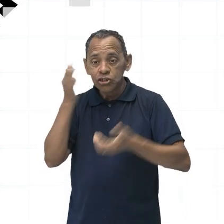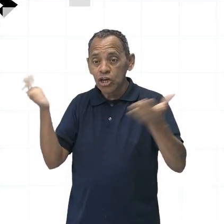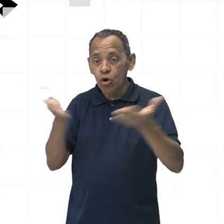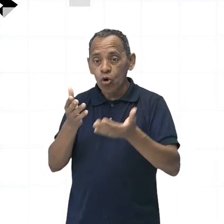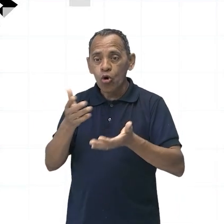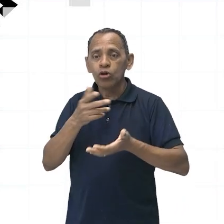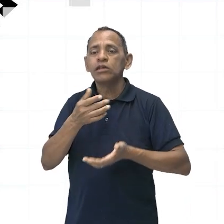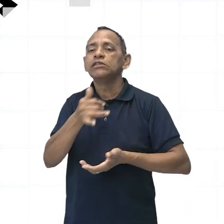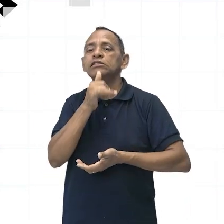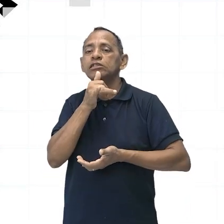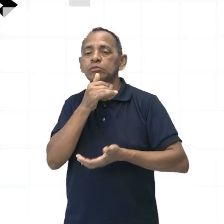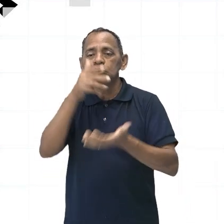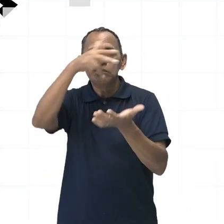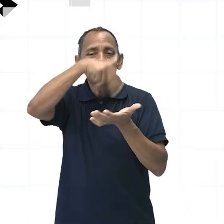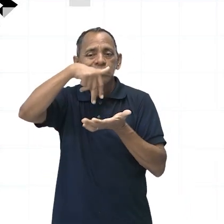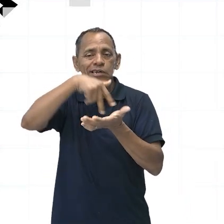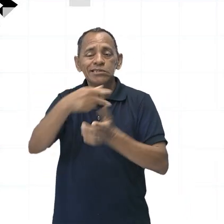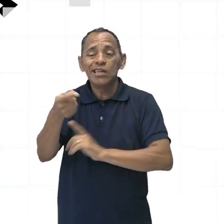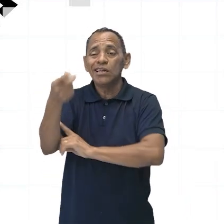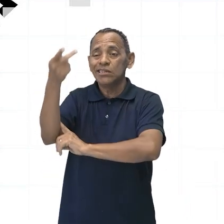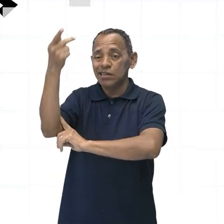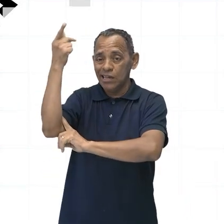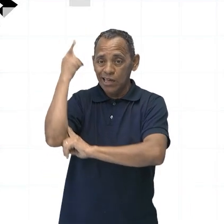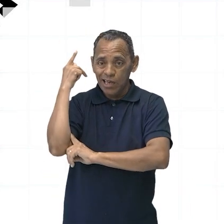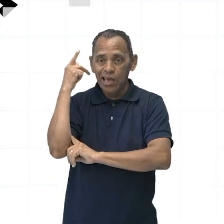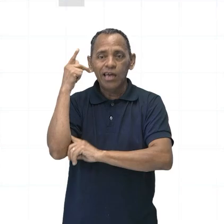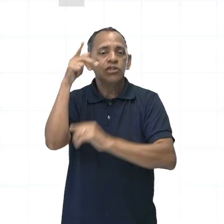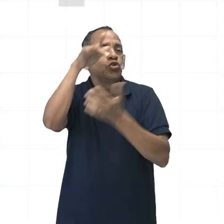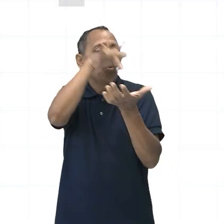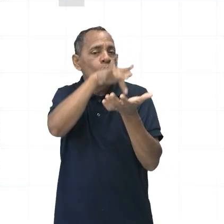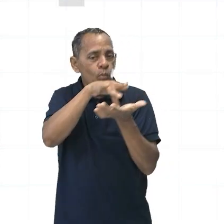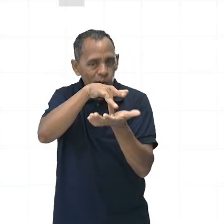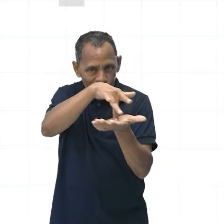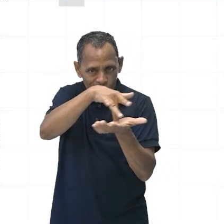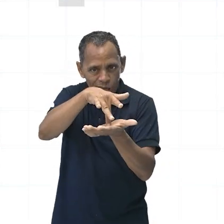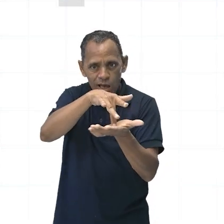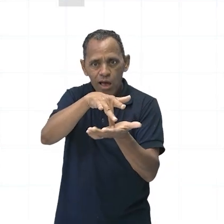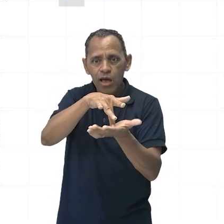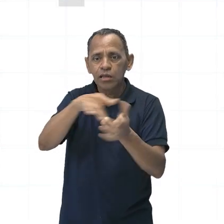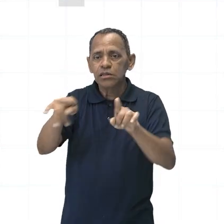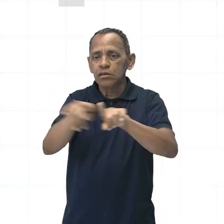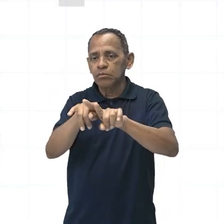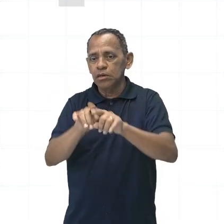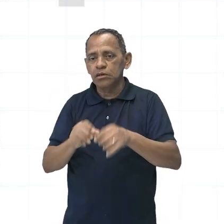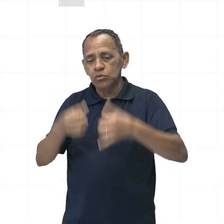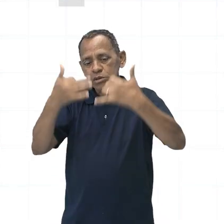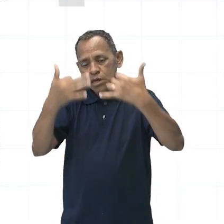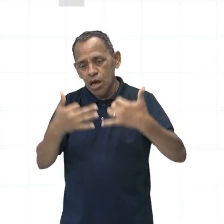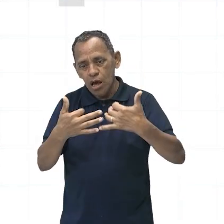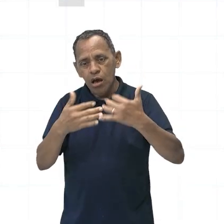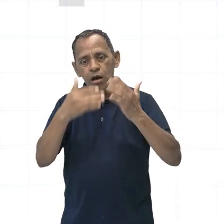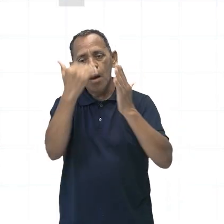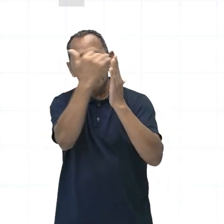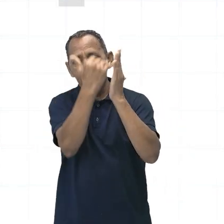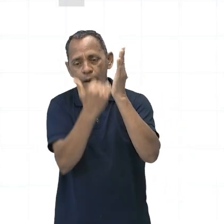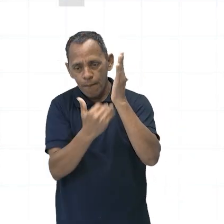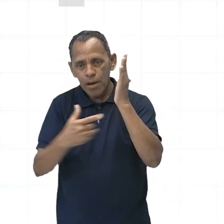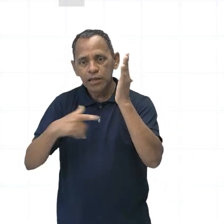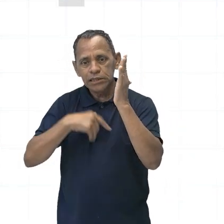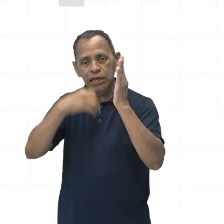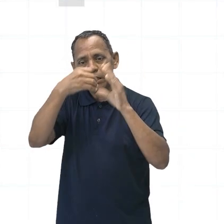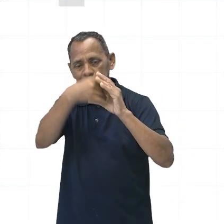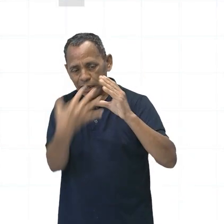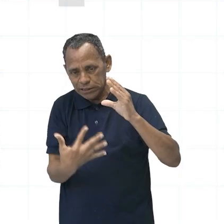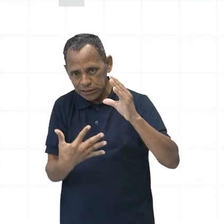início dos primórdios, que é o balé clássico. E aí, falando sobre o balé clássico, que possui